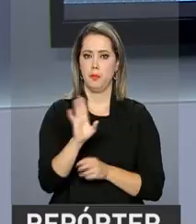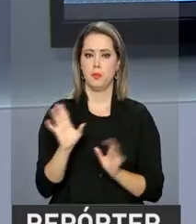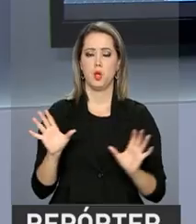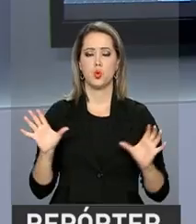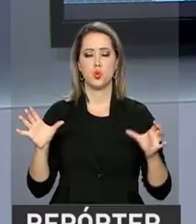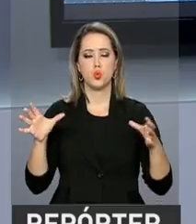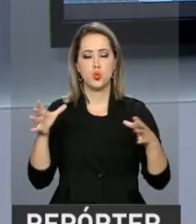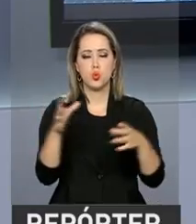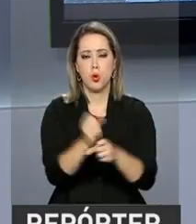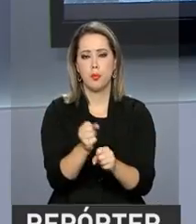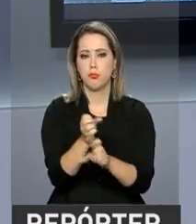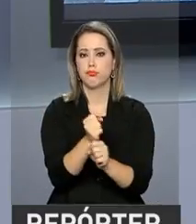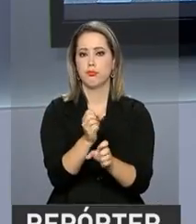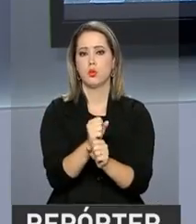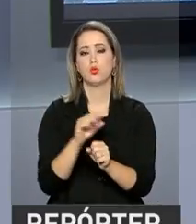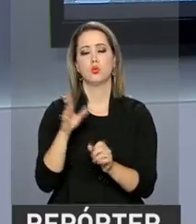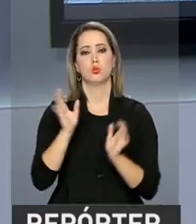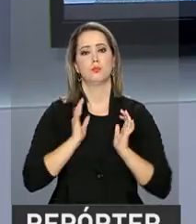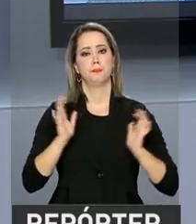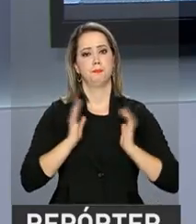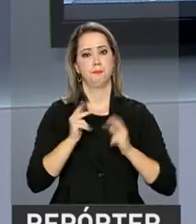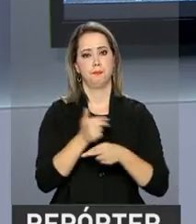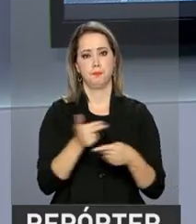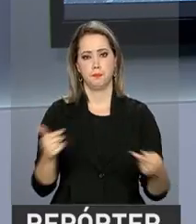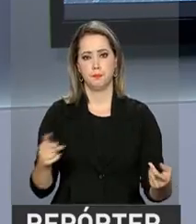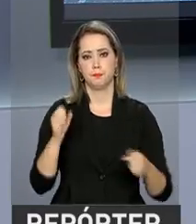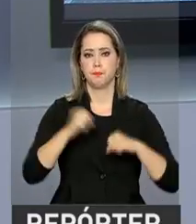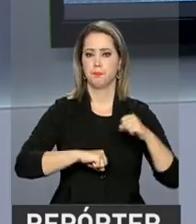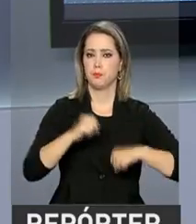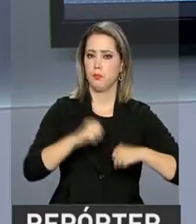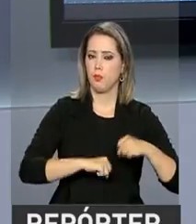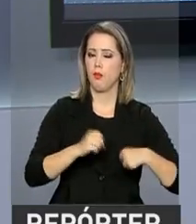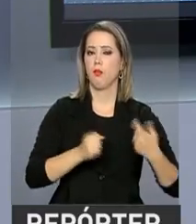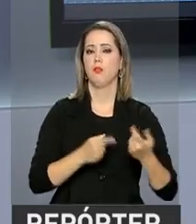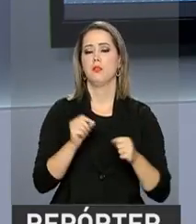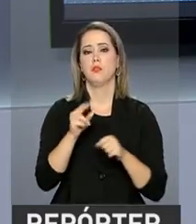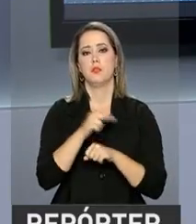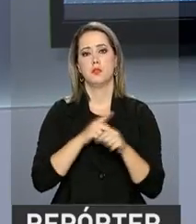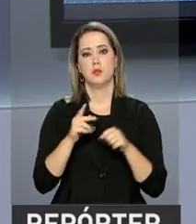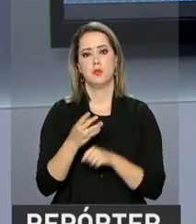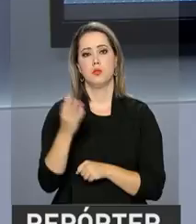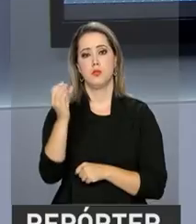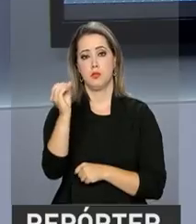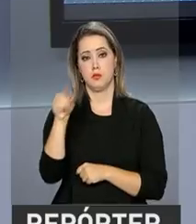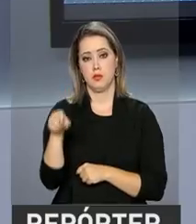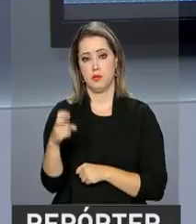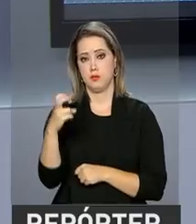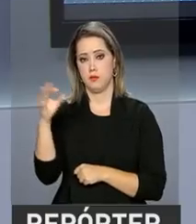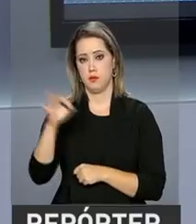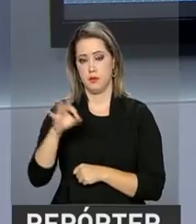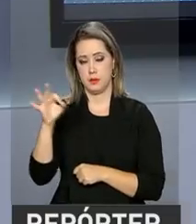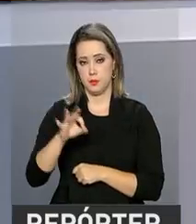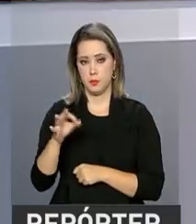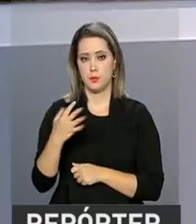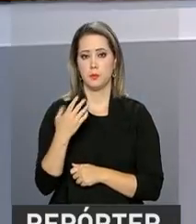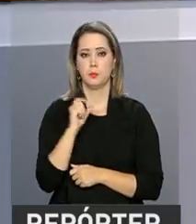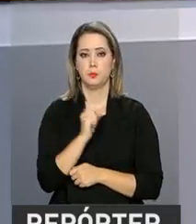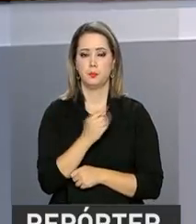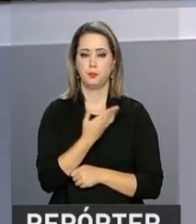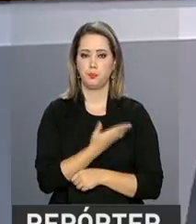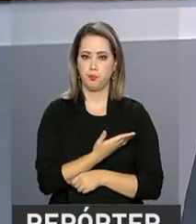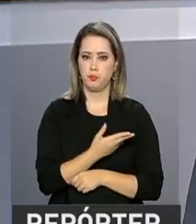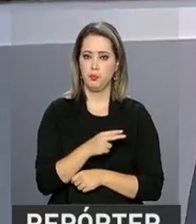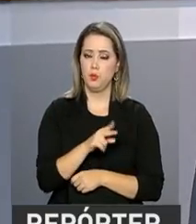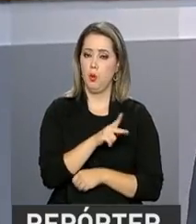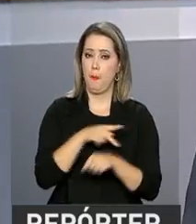que é a soma de todos os bens e serviços produzidos no país em 6 por cento para 2017 a